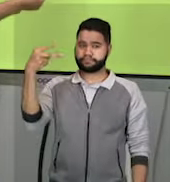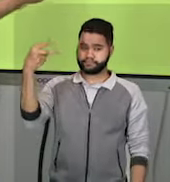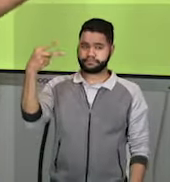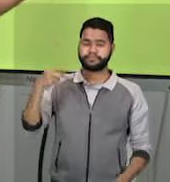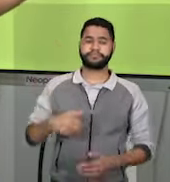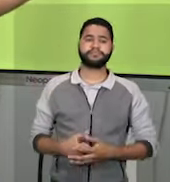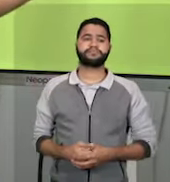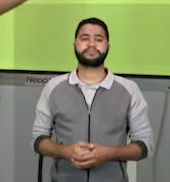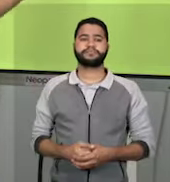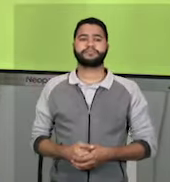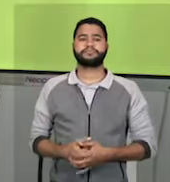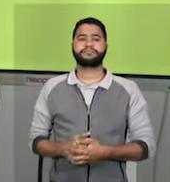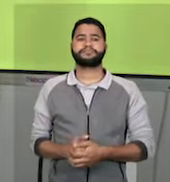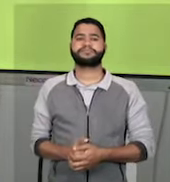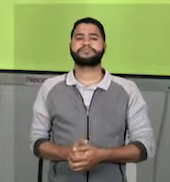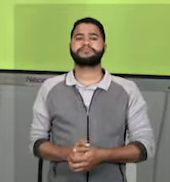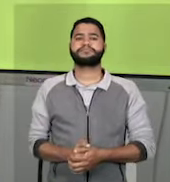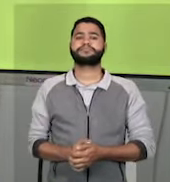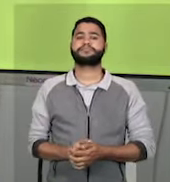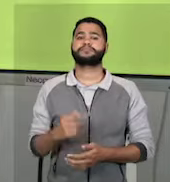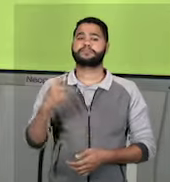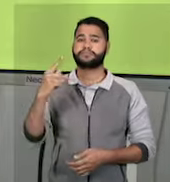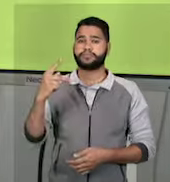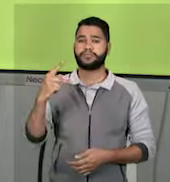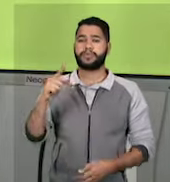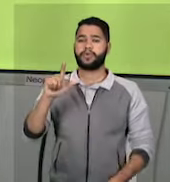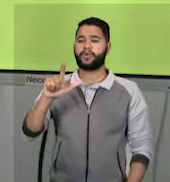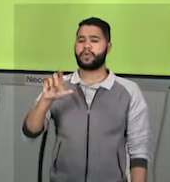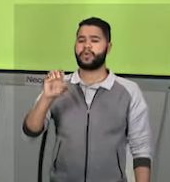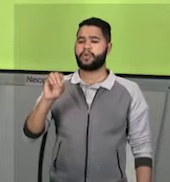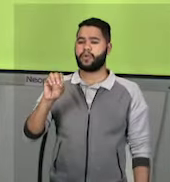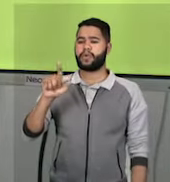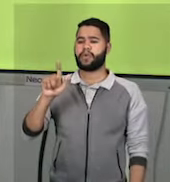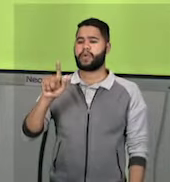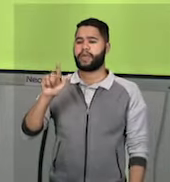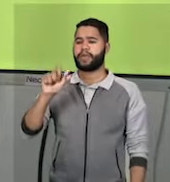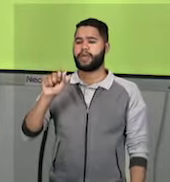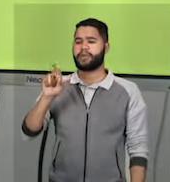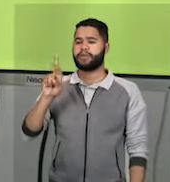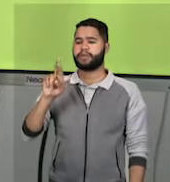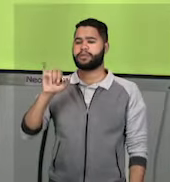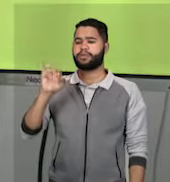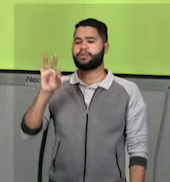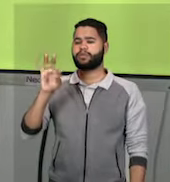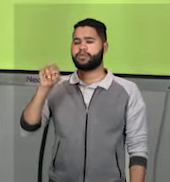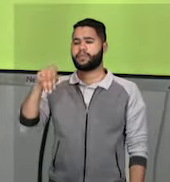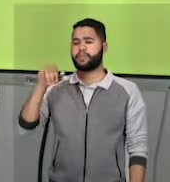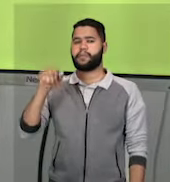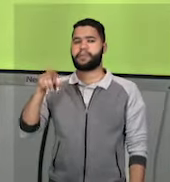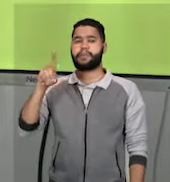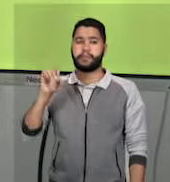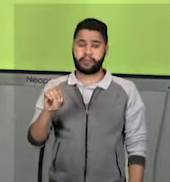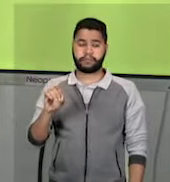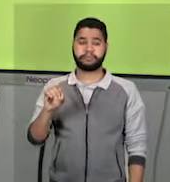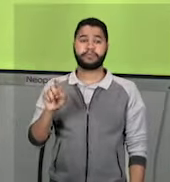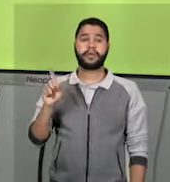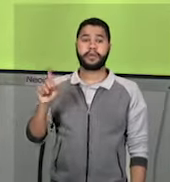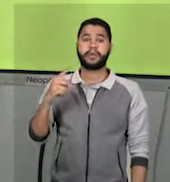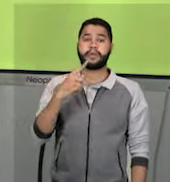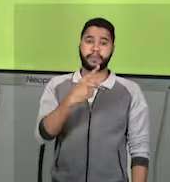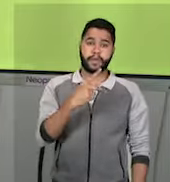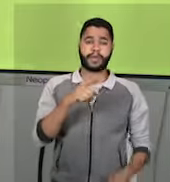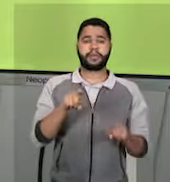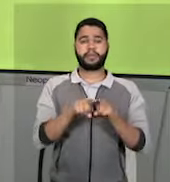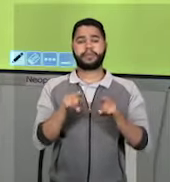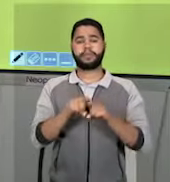E o P seria, então, logaritmando. Ok? Então, esses valores de P e B aqui, ó, eles têm que